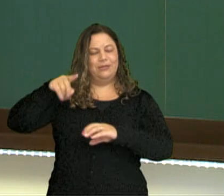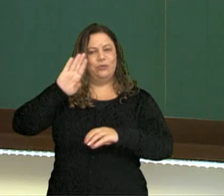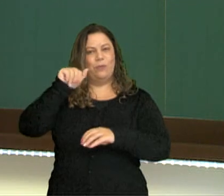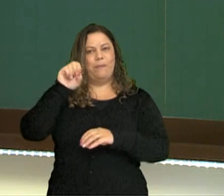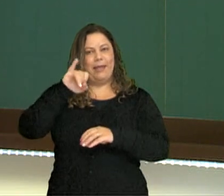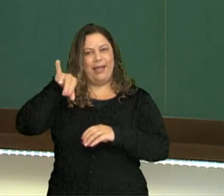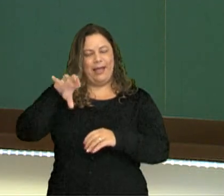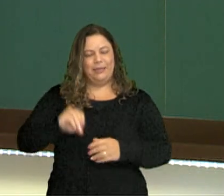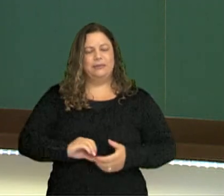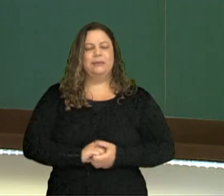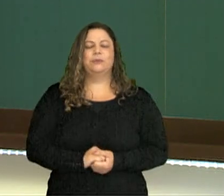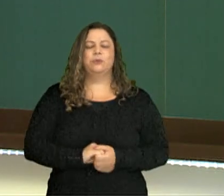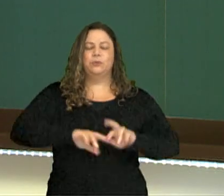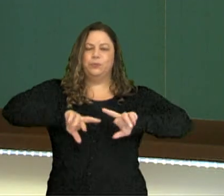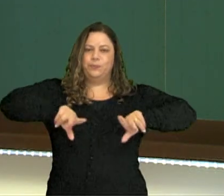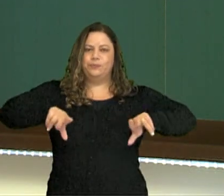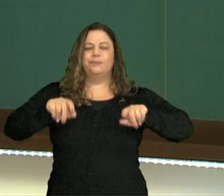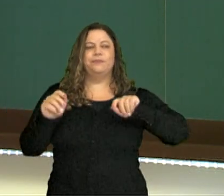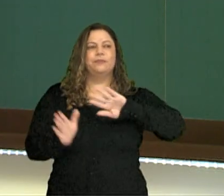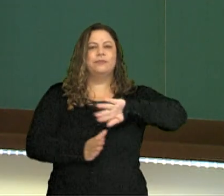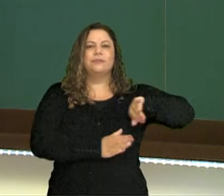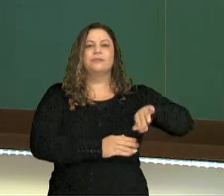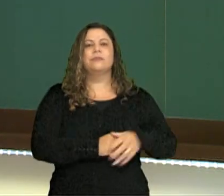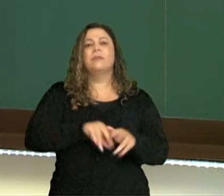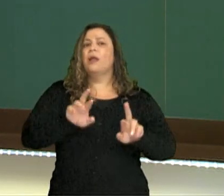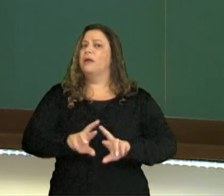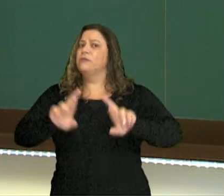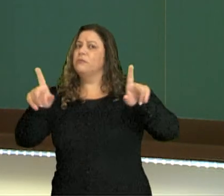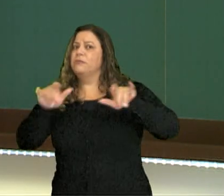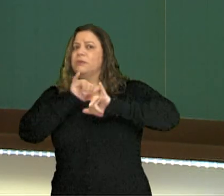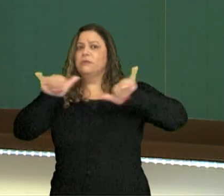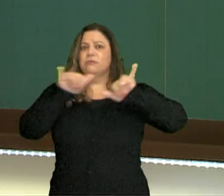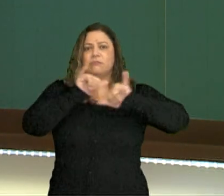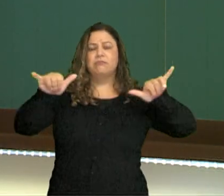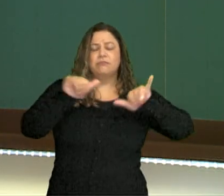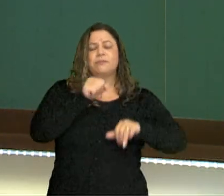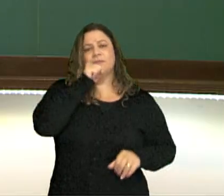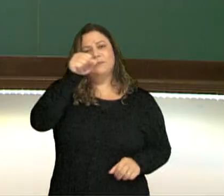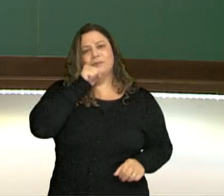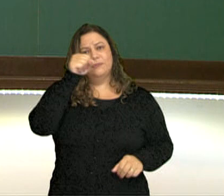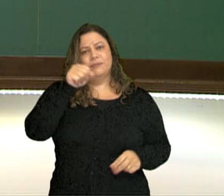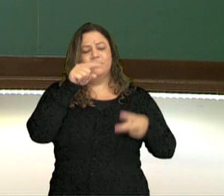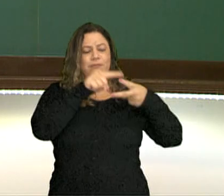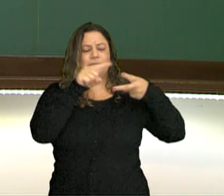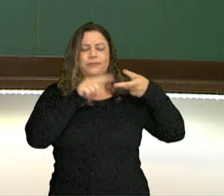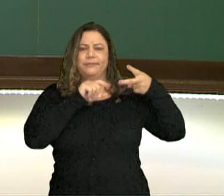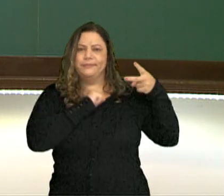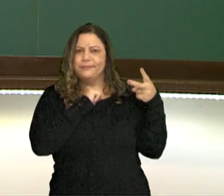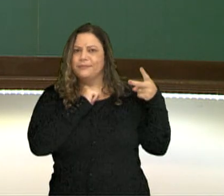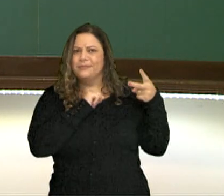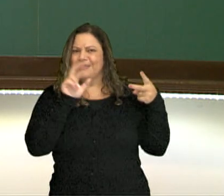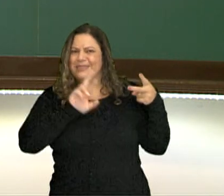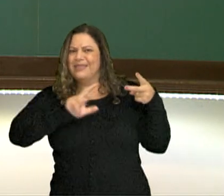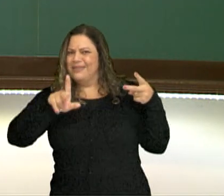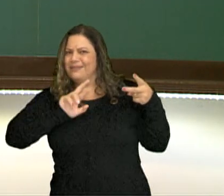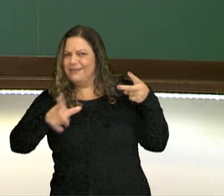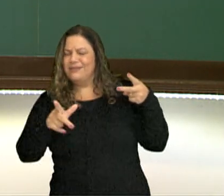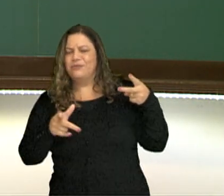Diferença entre notícia e reportagem. Então, qual é essa diferença? Você já